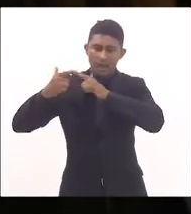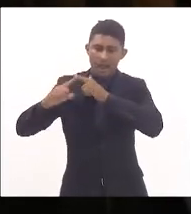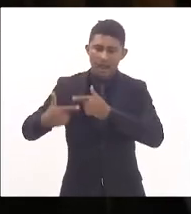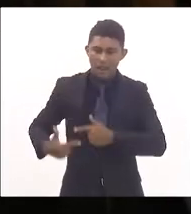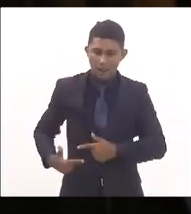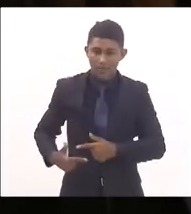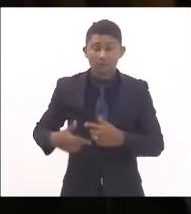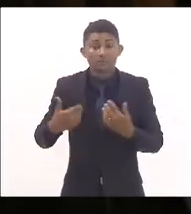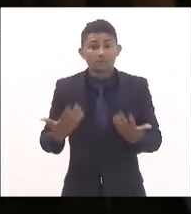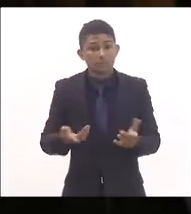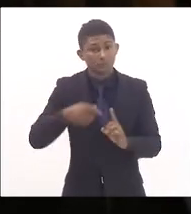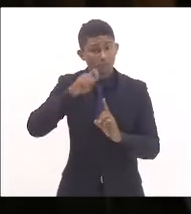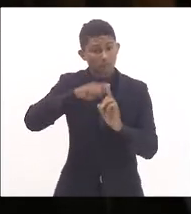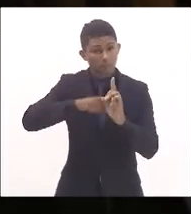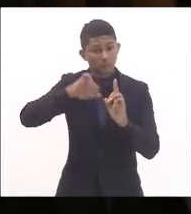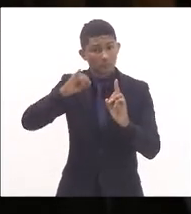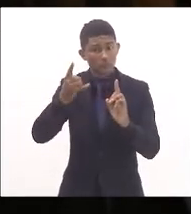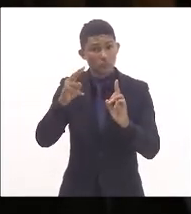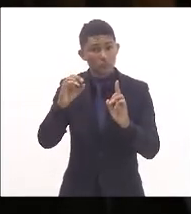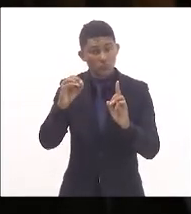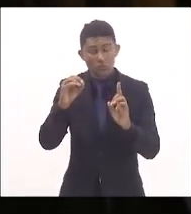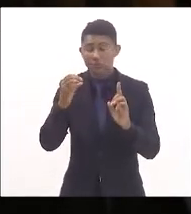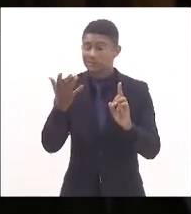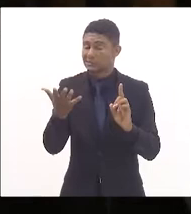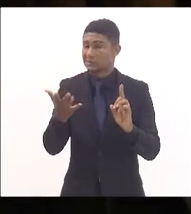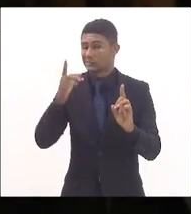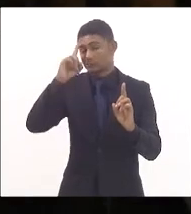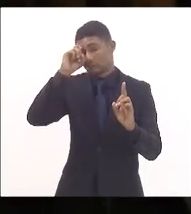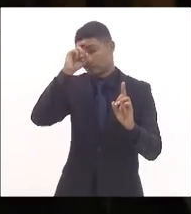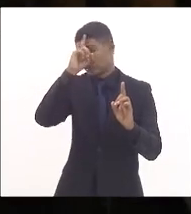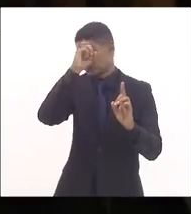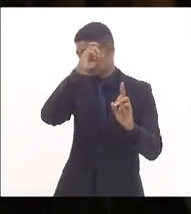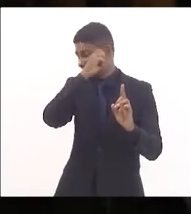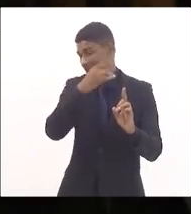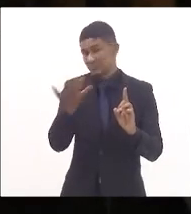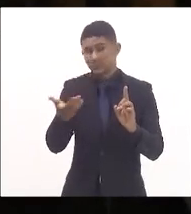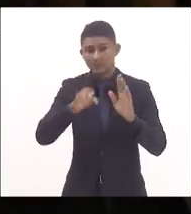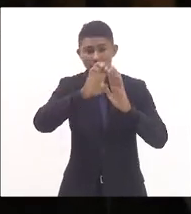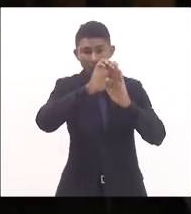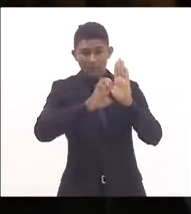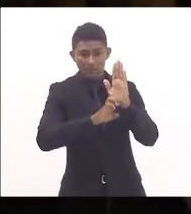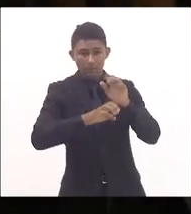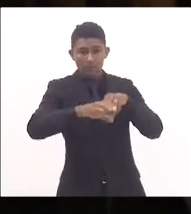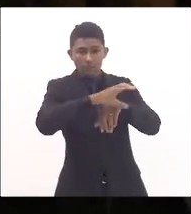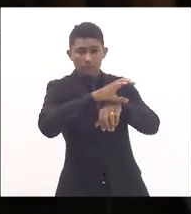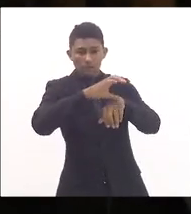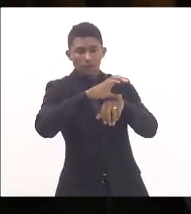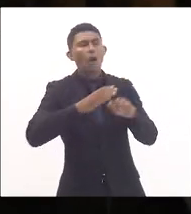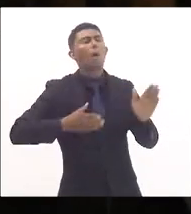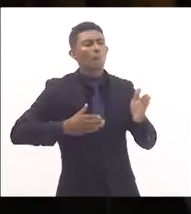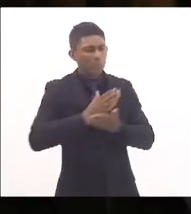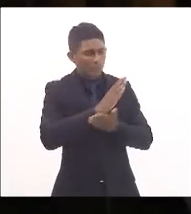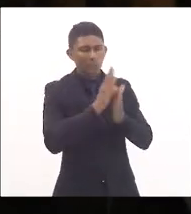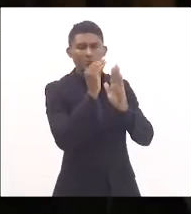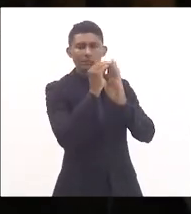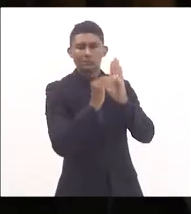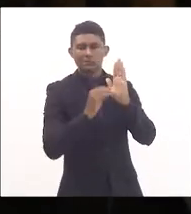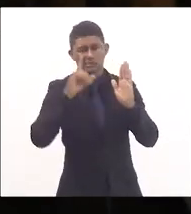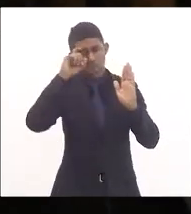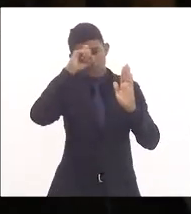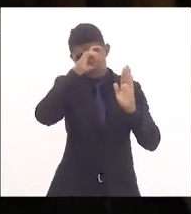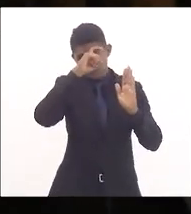de junho, você aprovar a emenda constitucional. Depois é o